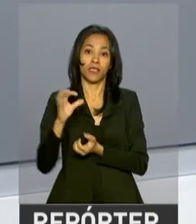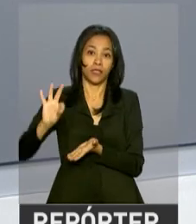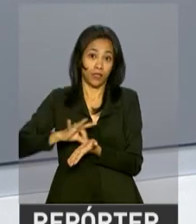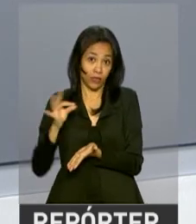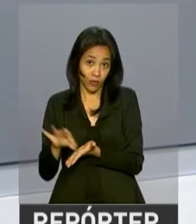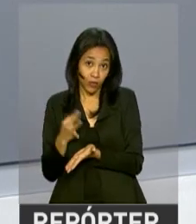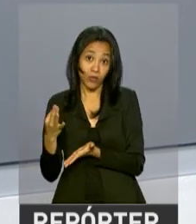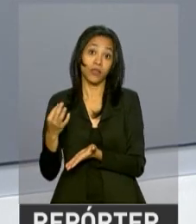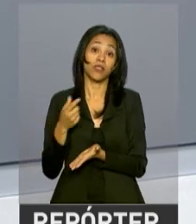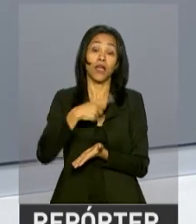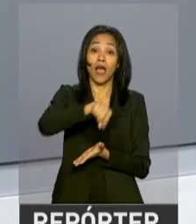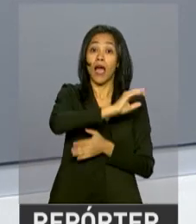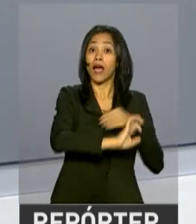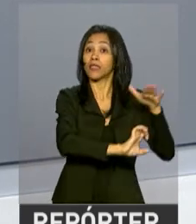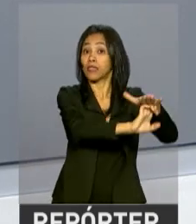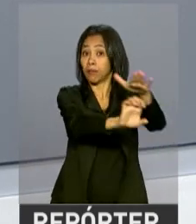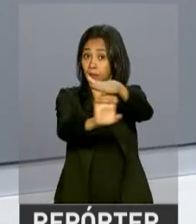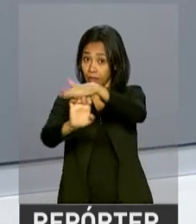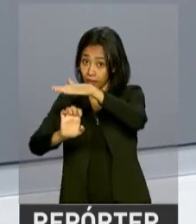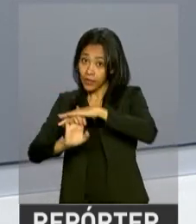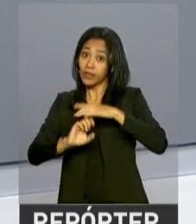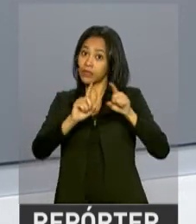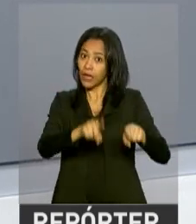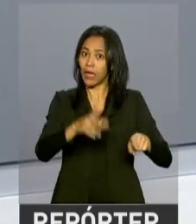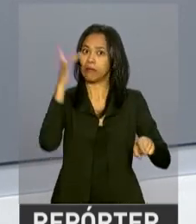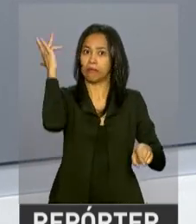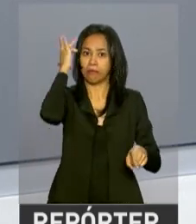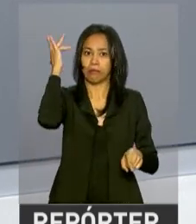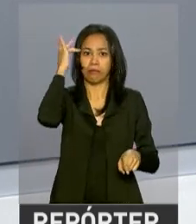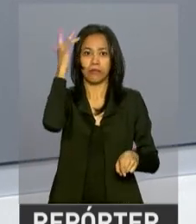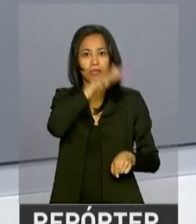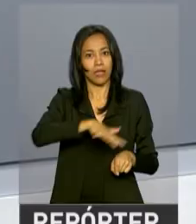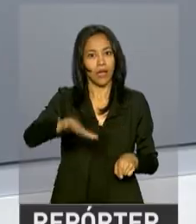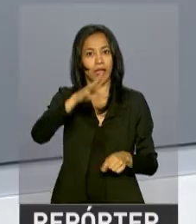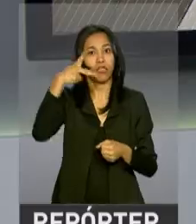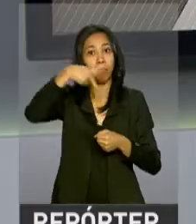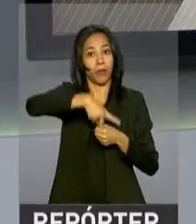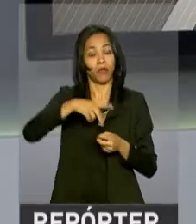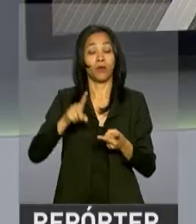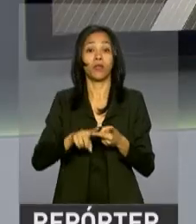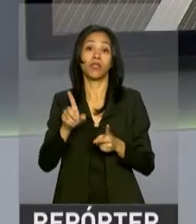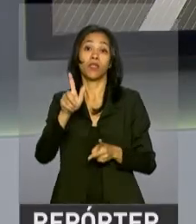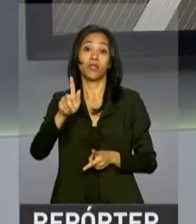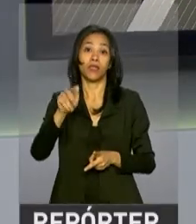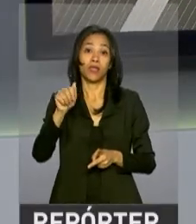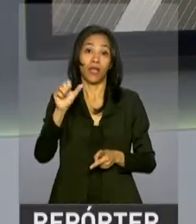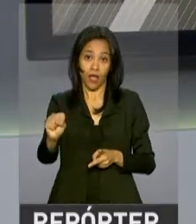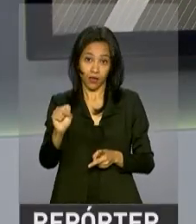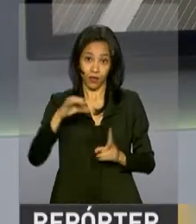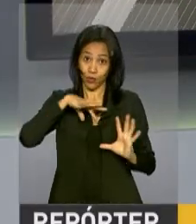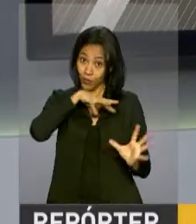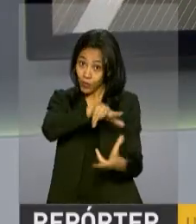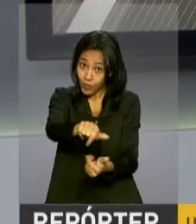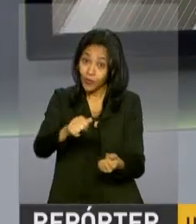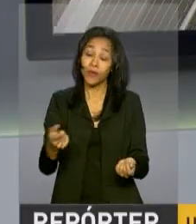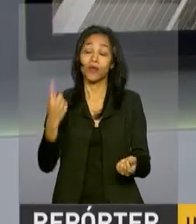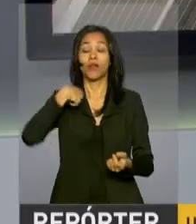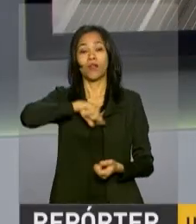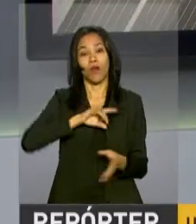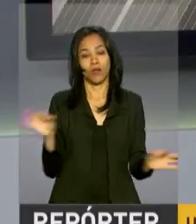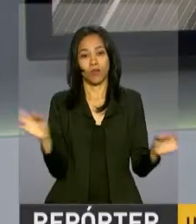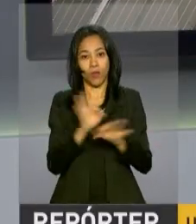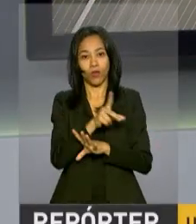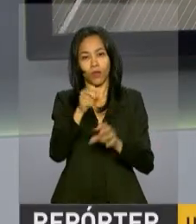empresas inscritas estão entre as maiores do setor de petróleo e gás no mundo nós ficamos por aqui você pode rever as